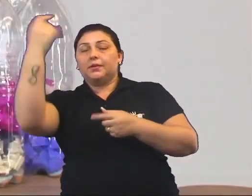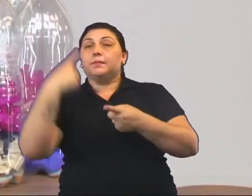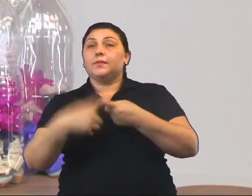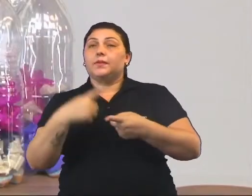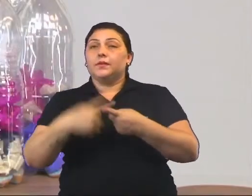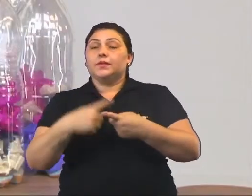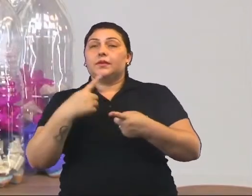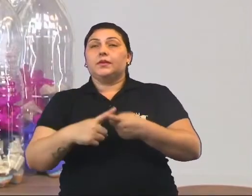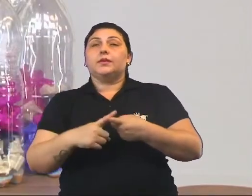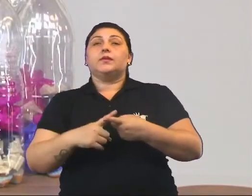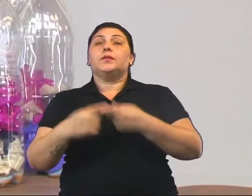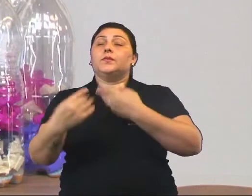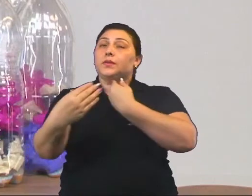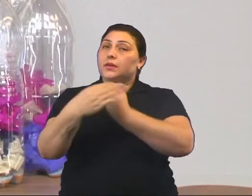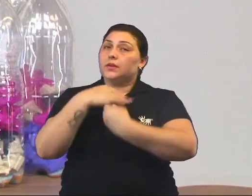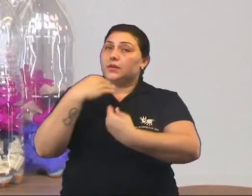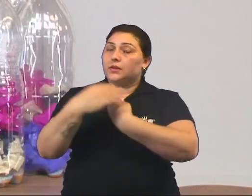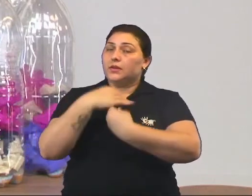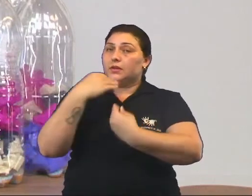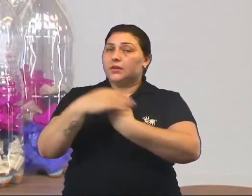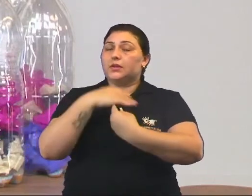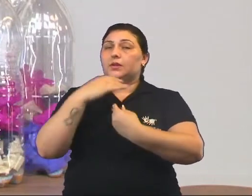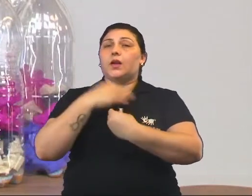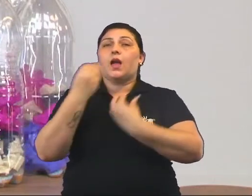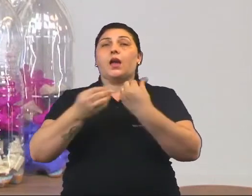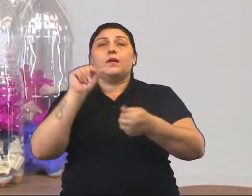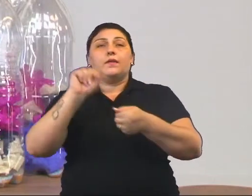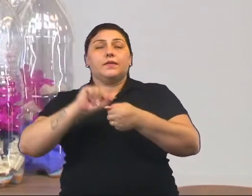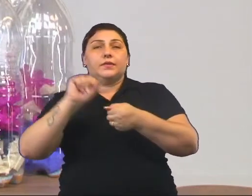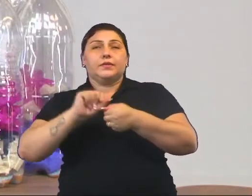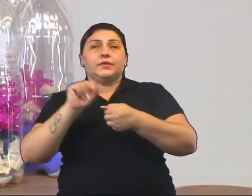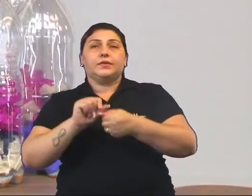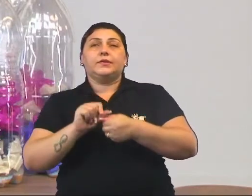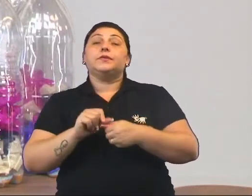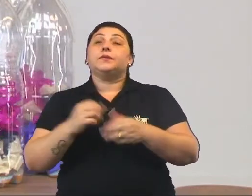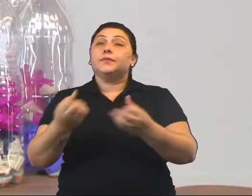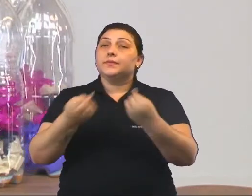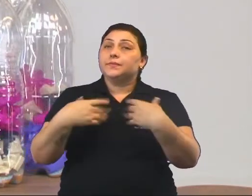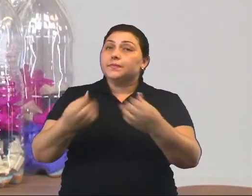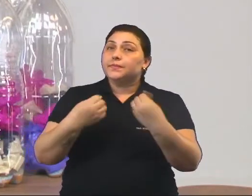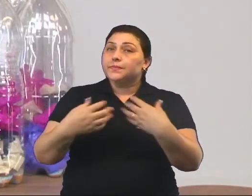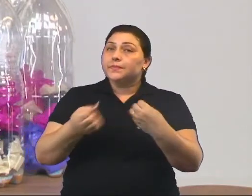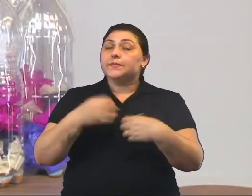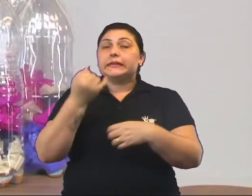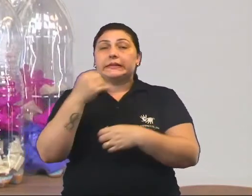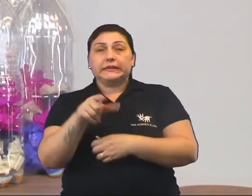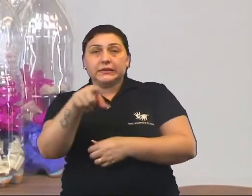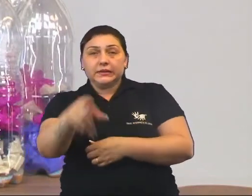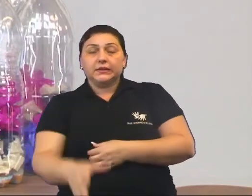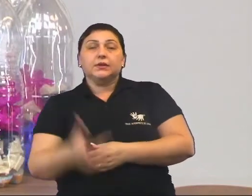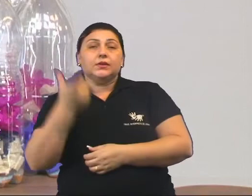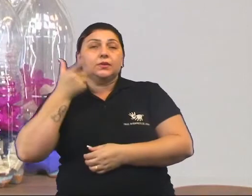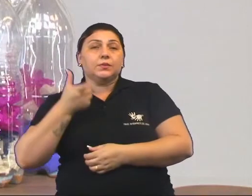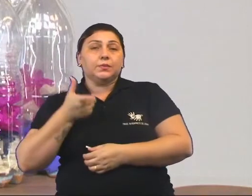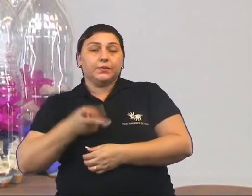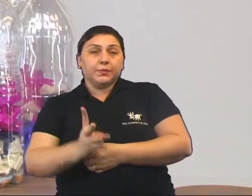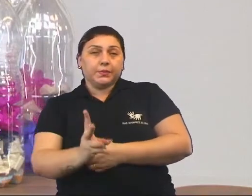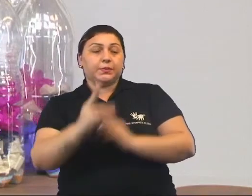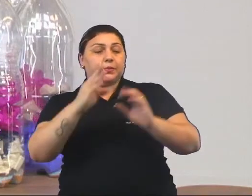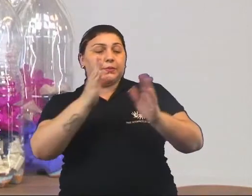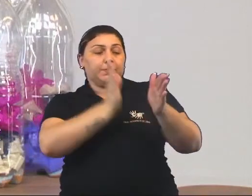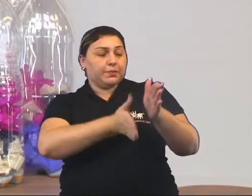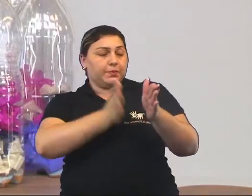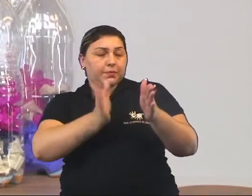quê? Porque ele vai nos orientar como fazer, ele vai nos ensinar. Se você seguir o